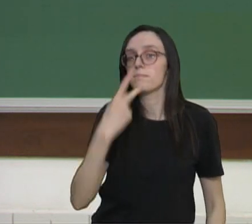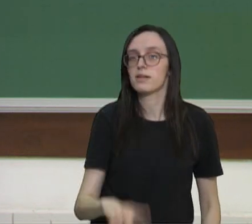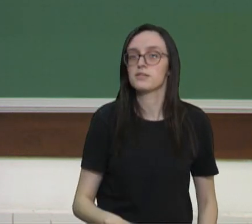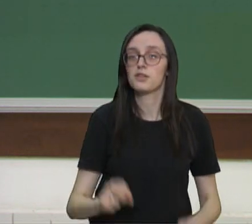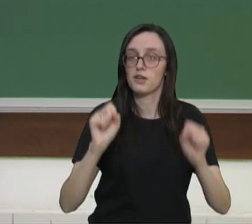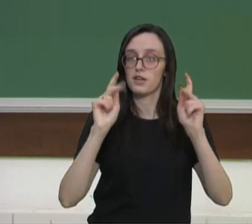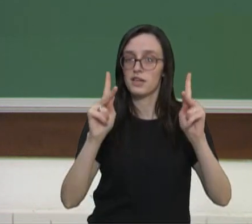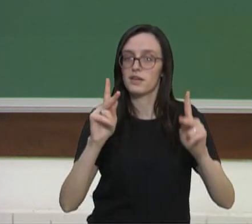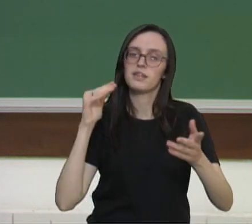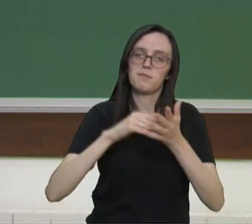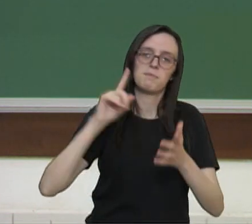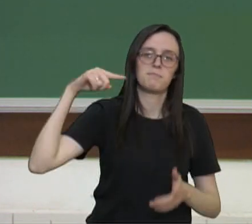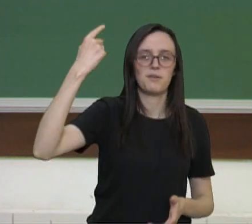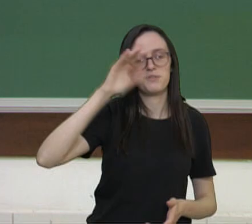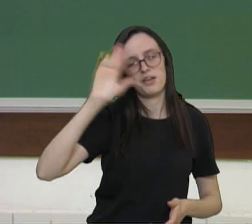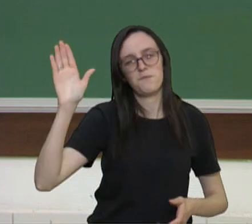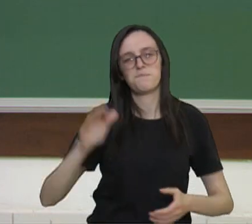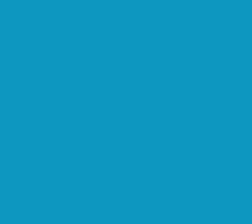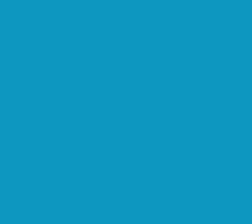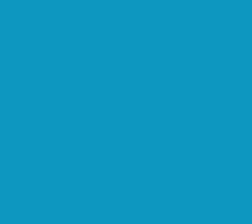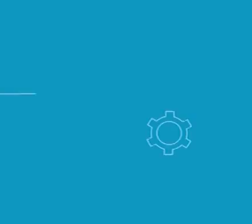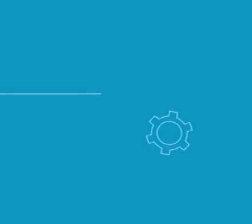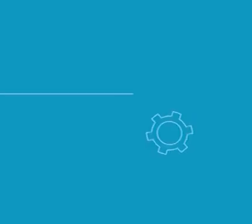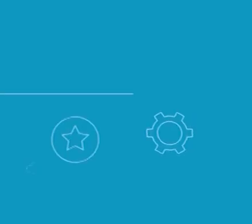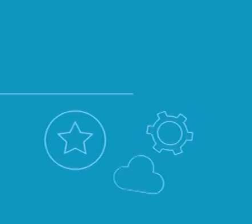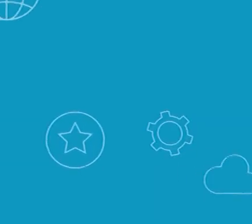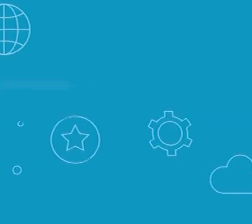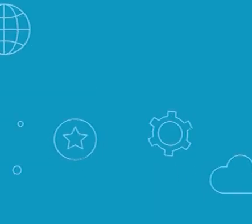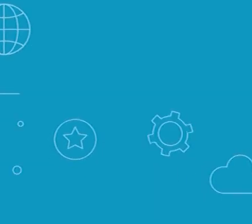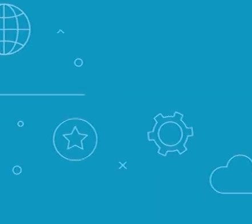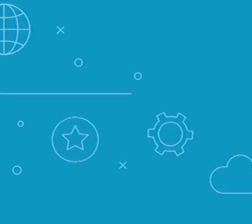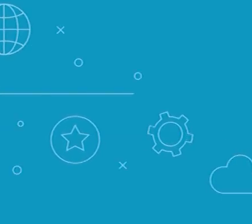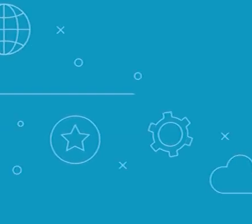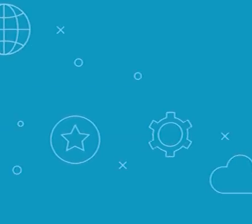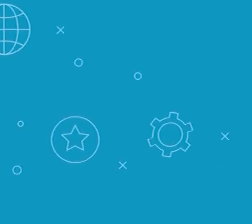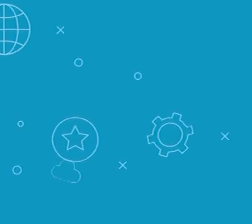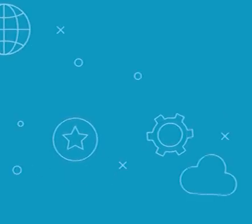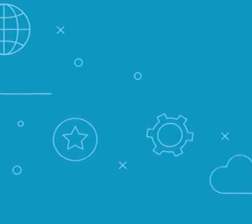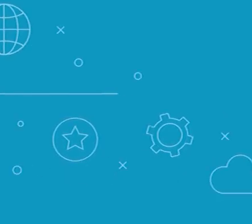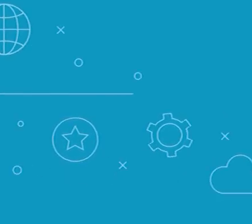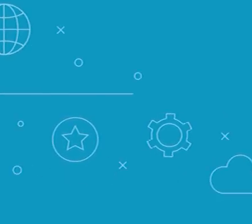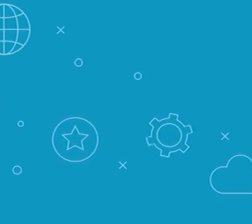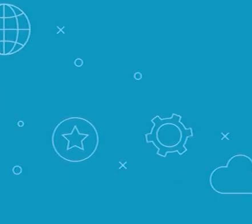do Brasil. Ok? Até a próxima. Tchau!